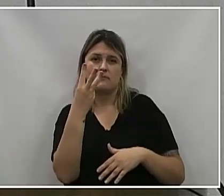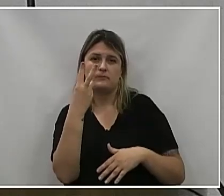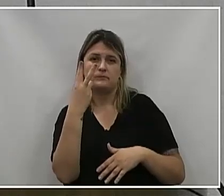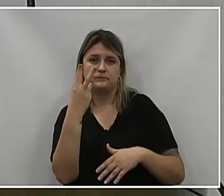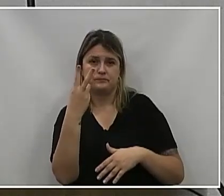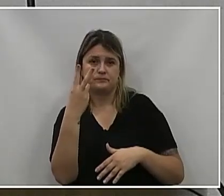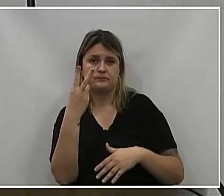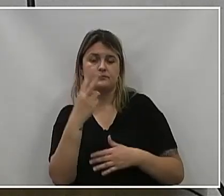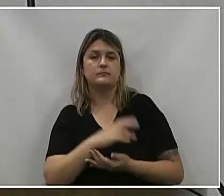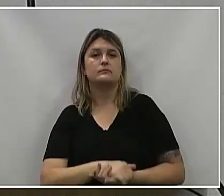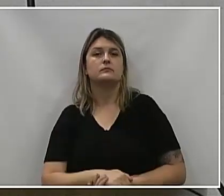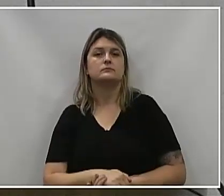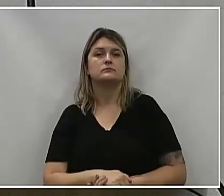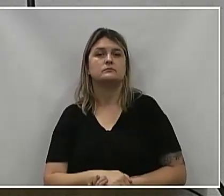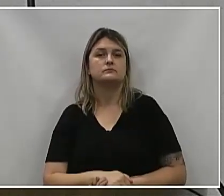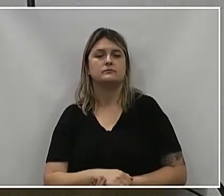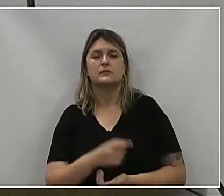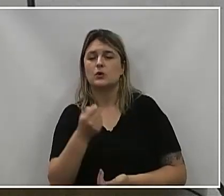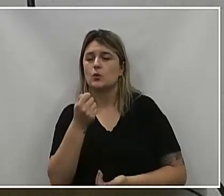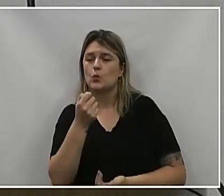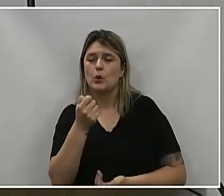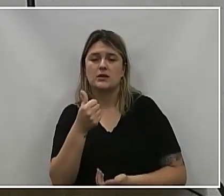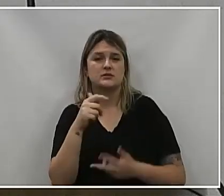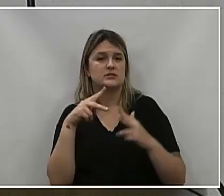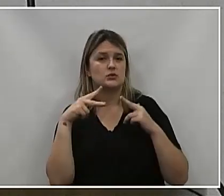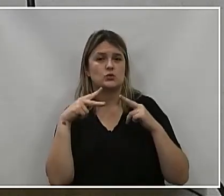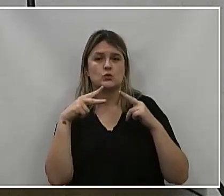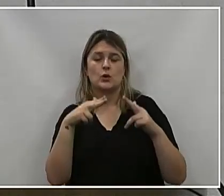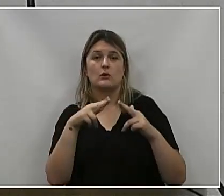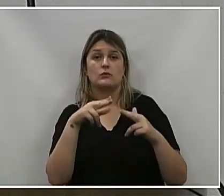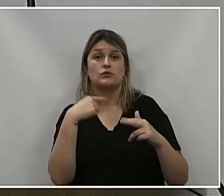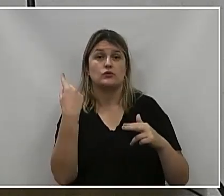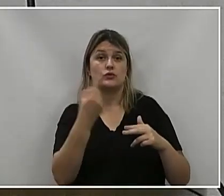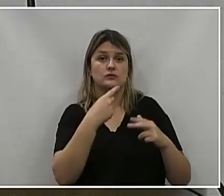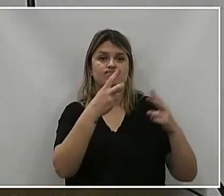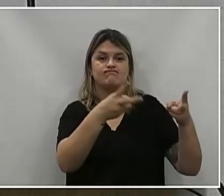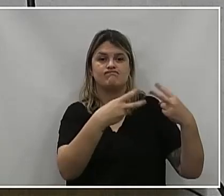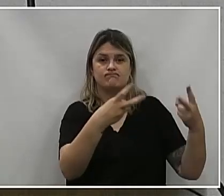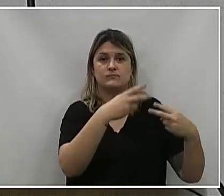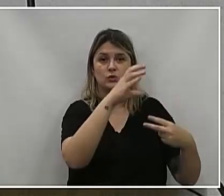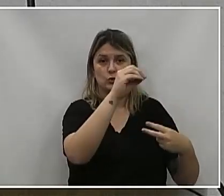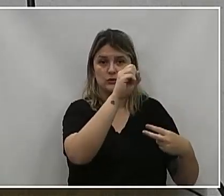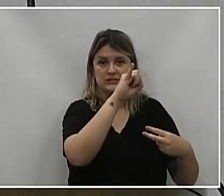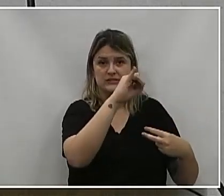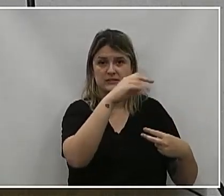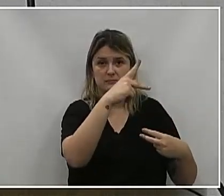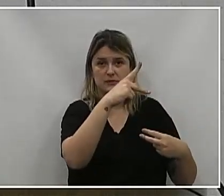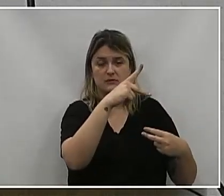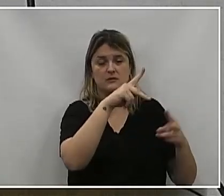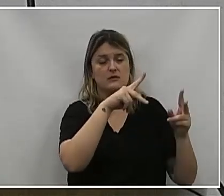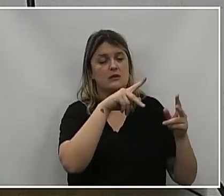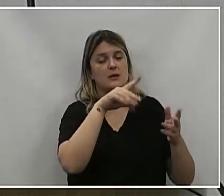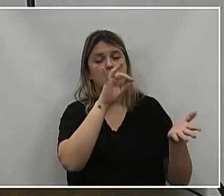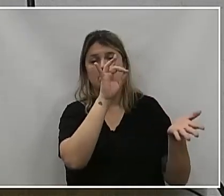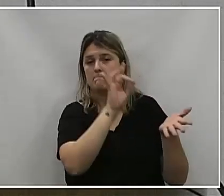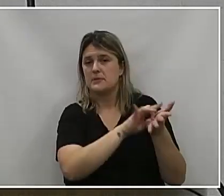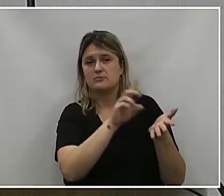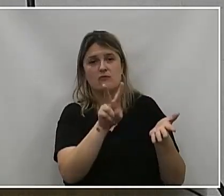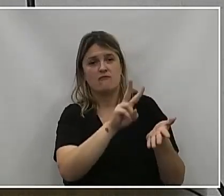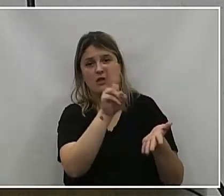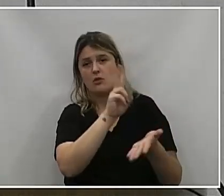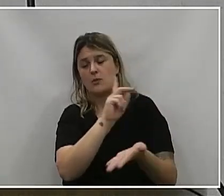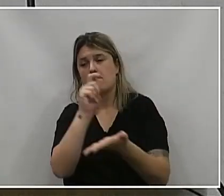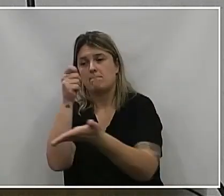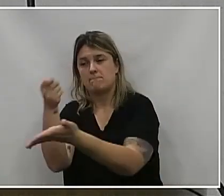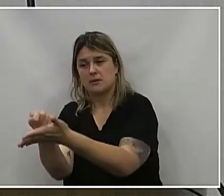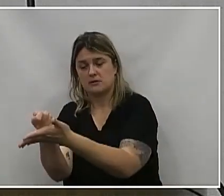quase estaríamos tendo o mesmo montante de arrecadação de COSIP. Isso já no segundo ano, se aproximaria muito do valor que